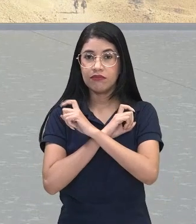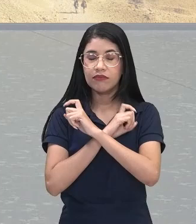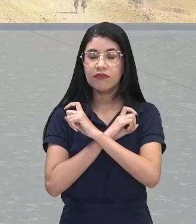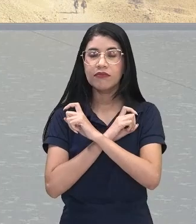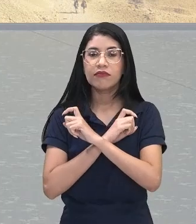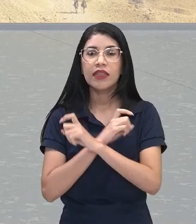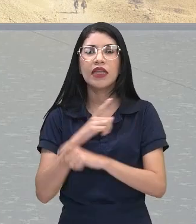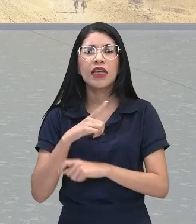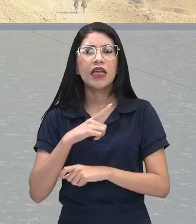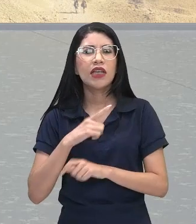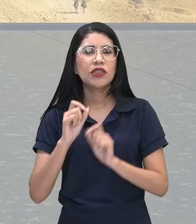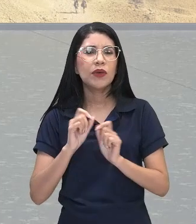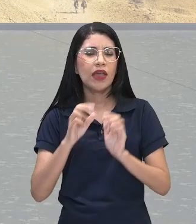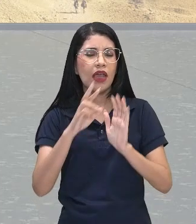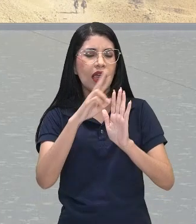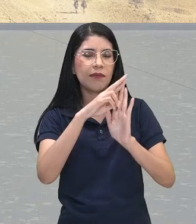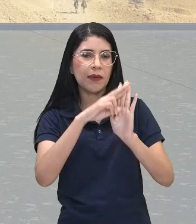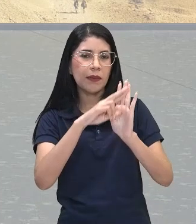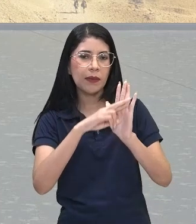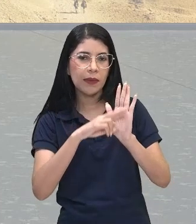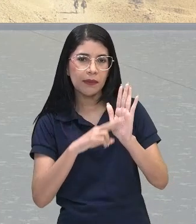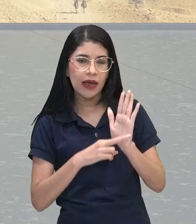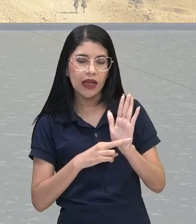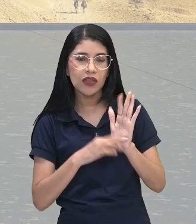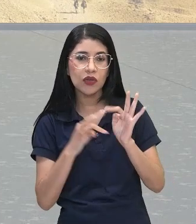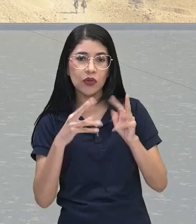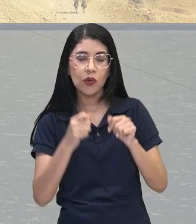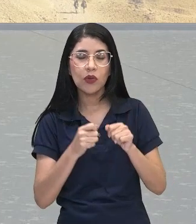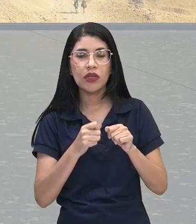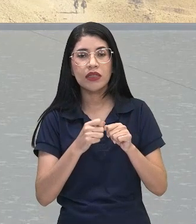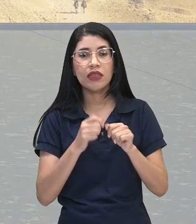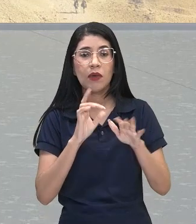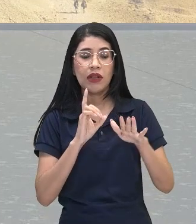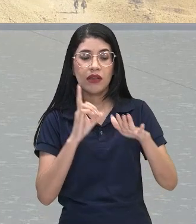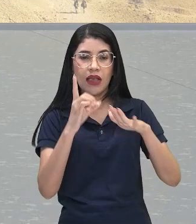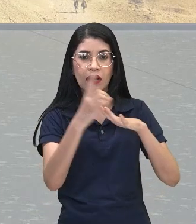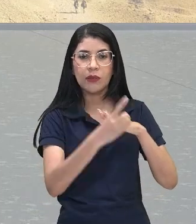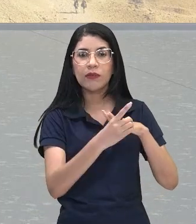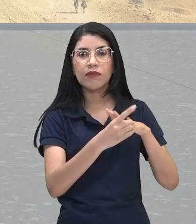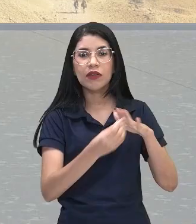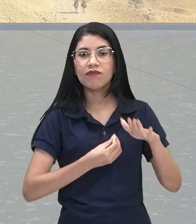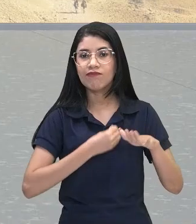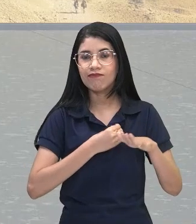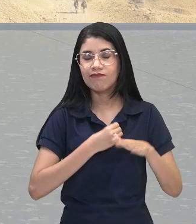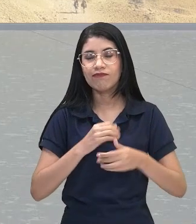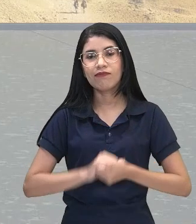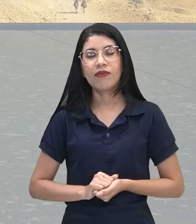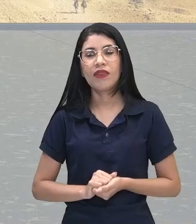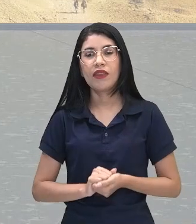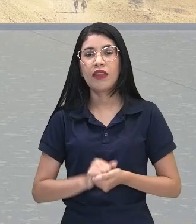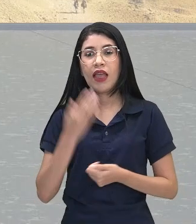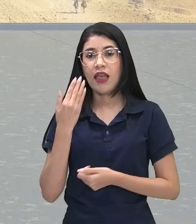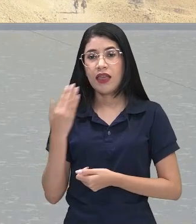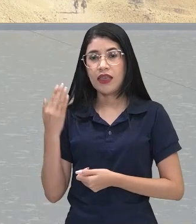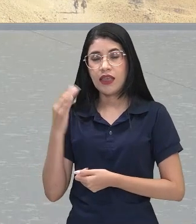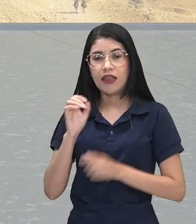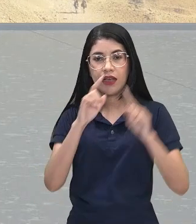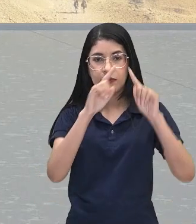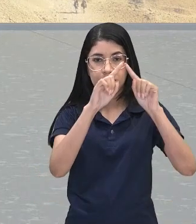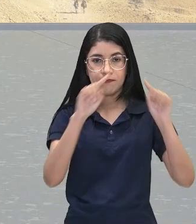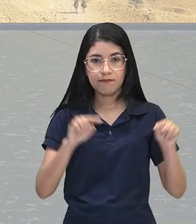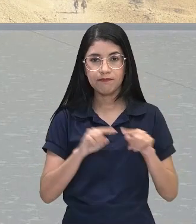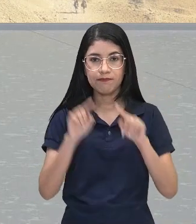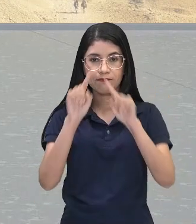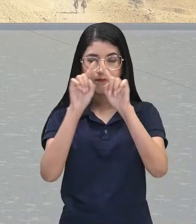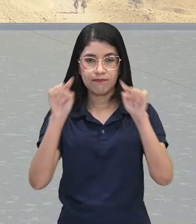dava todas as regras ali. Então, ele é tido como um deus vivo, certo? Aqui nós temos as pirâmides de